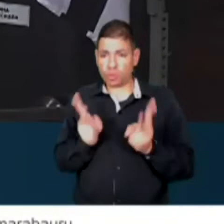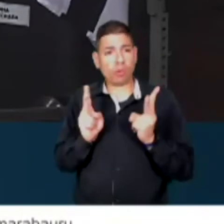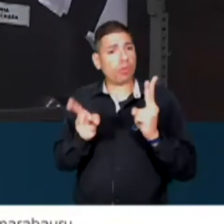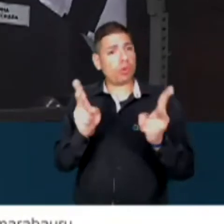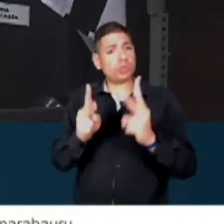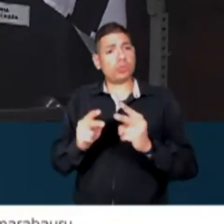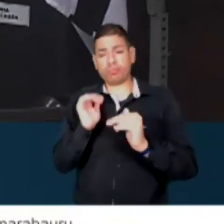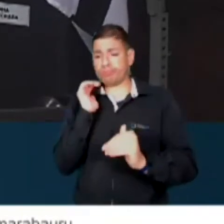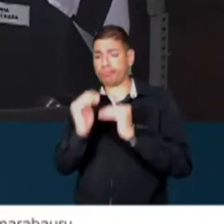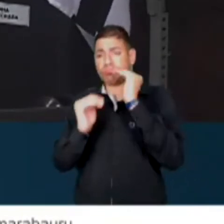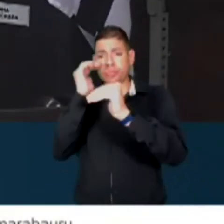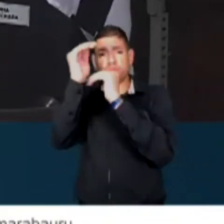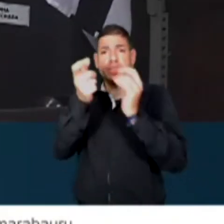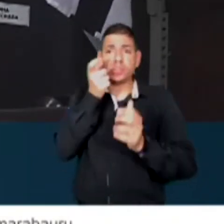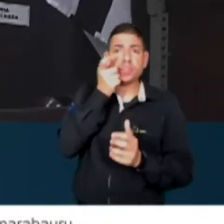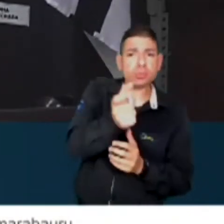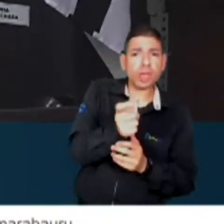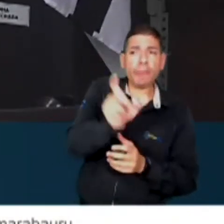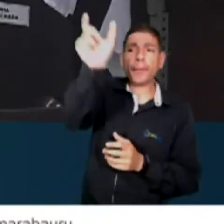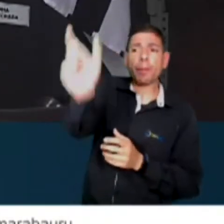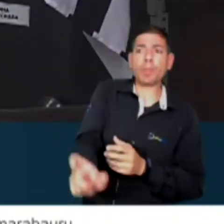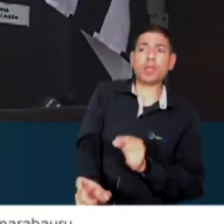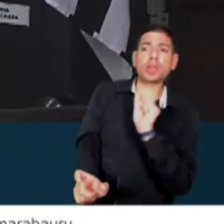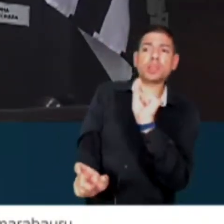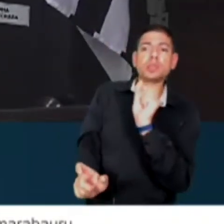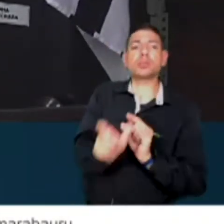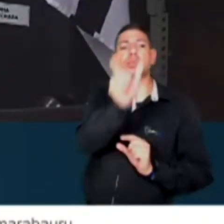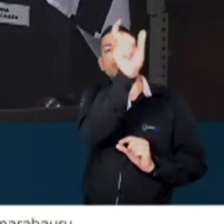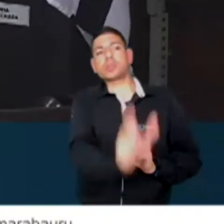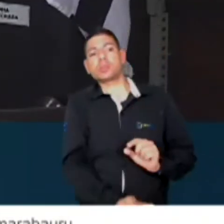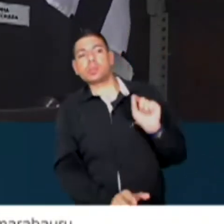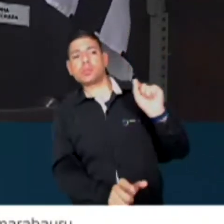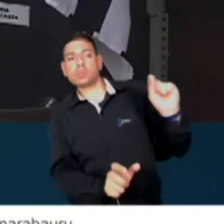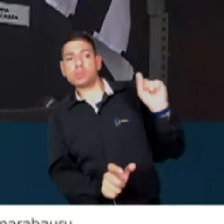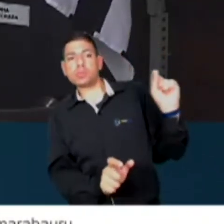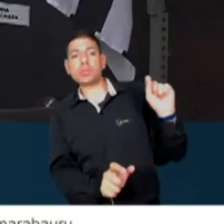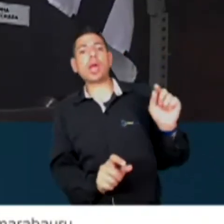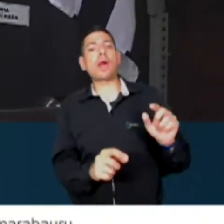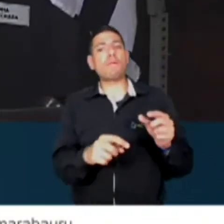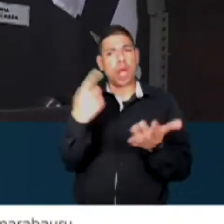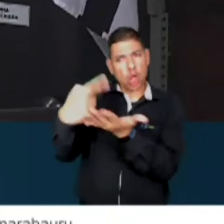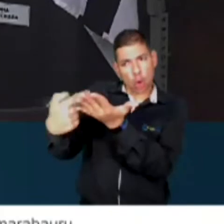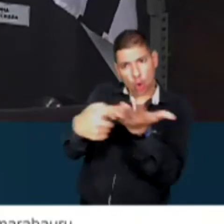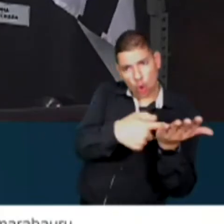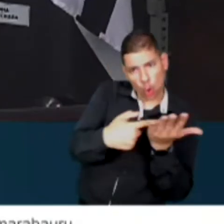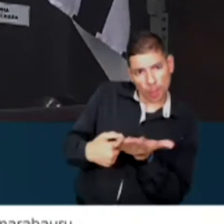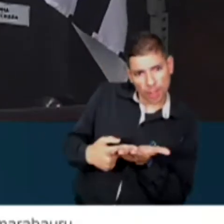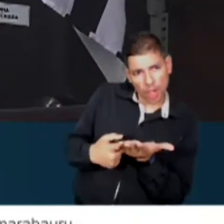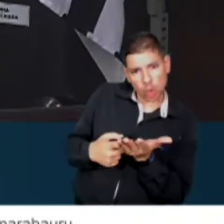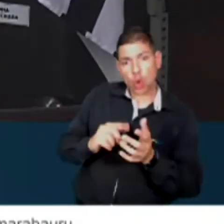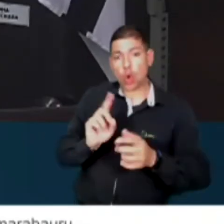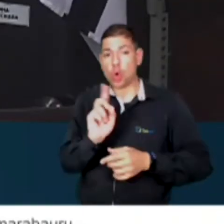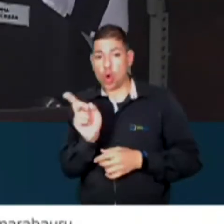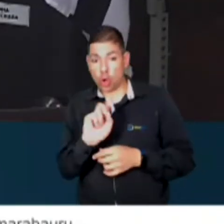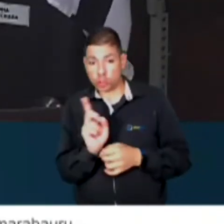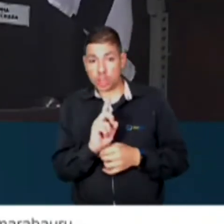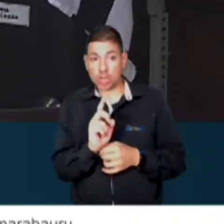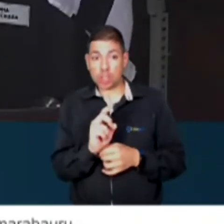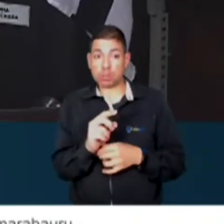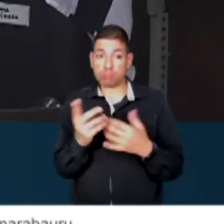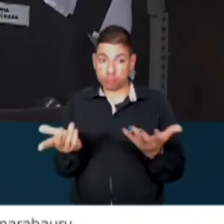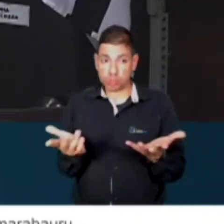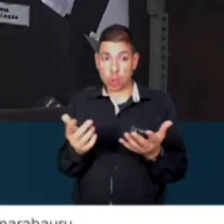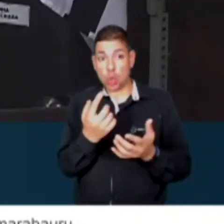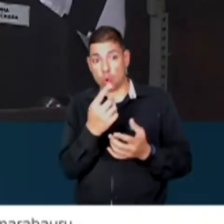quem. Quem tem de fato tem compromisso e quem de fato está envolvido. Porque uma coisa está envolvido, outra coisa está